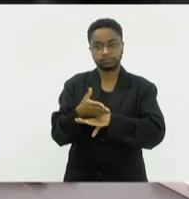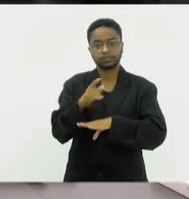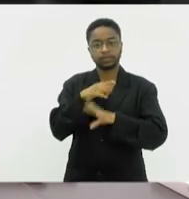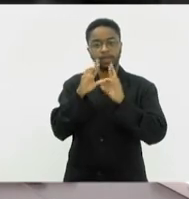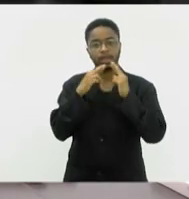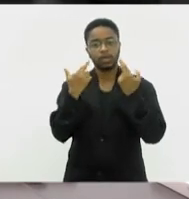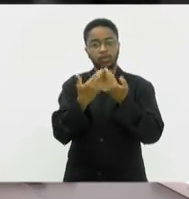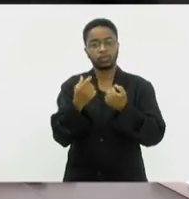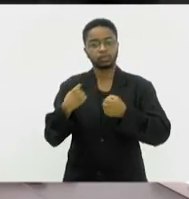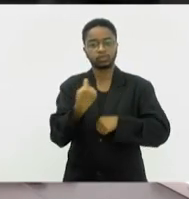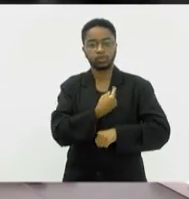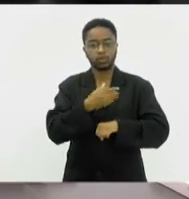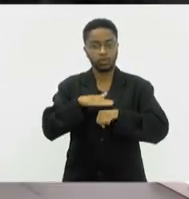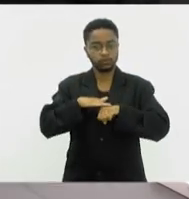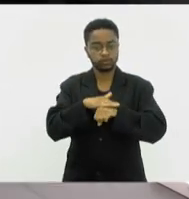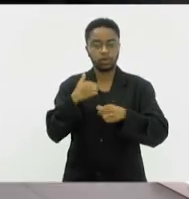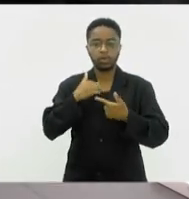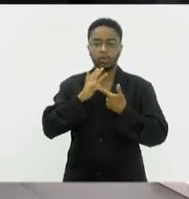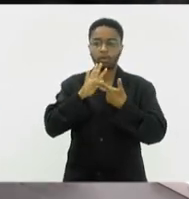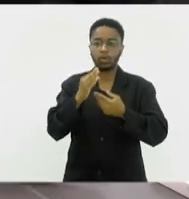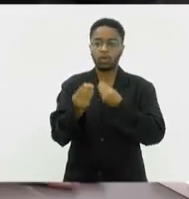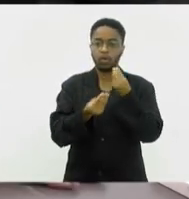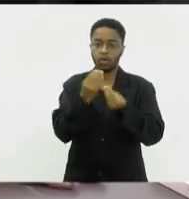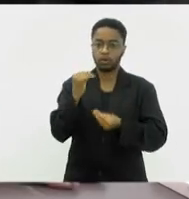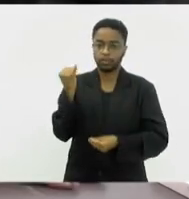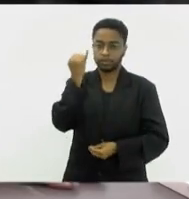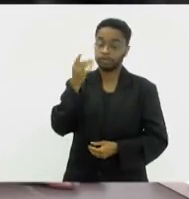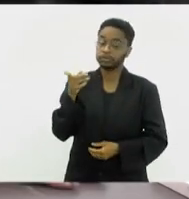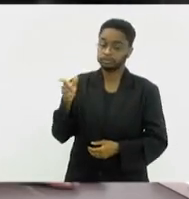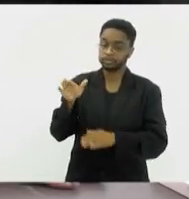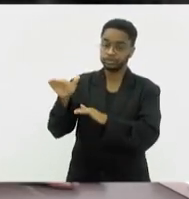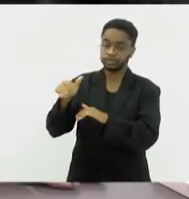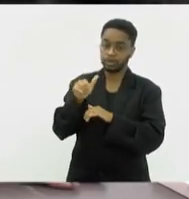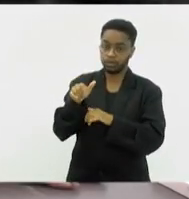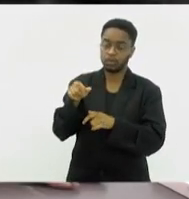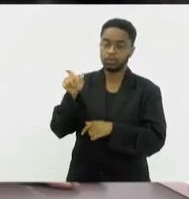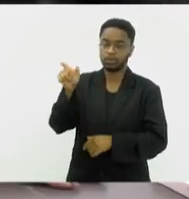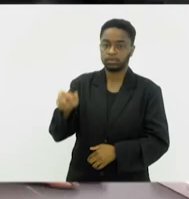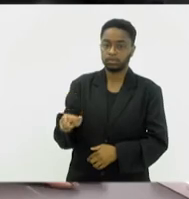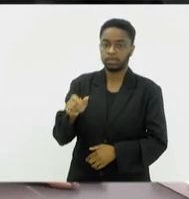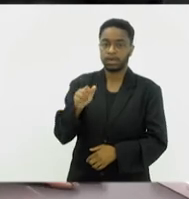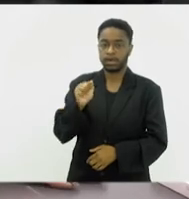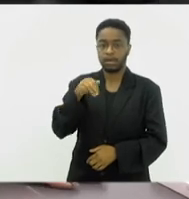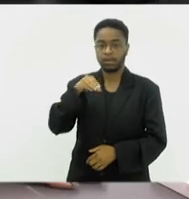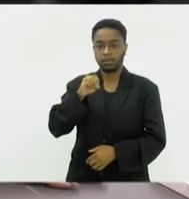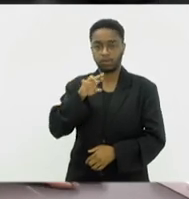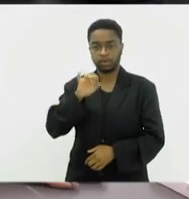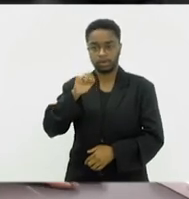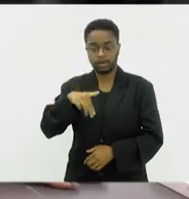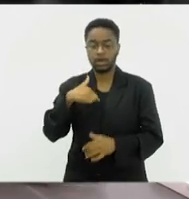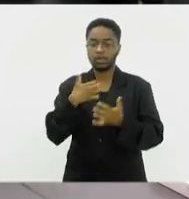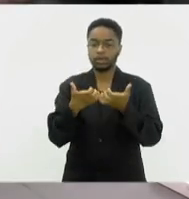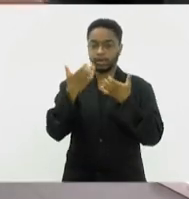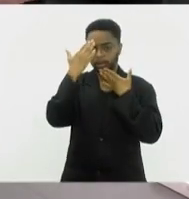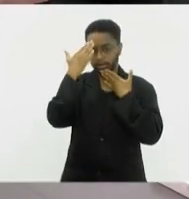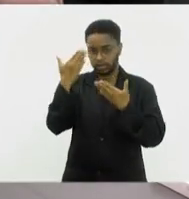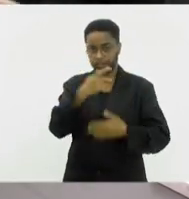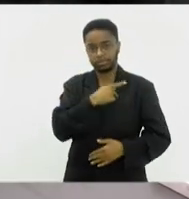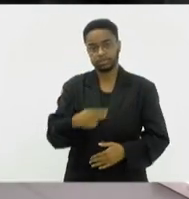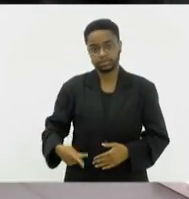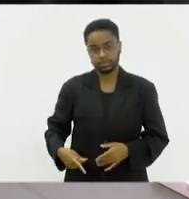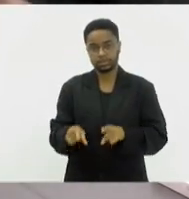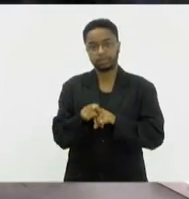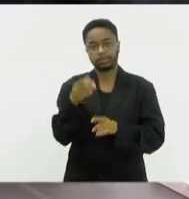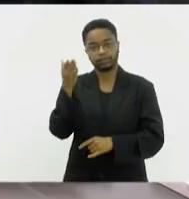reunião, conversamos, e eu falei da importância, ele logo acionou Vossa Excelência. Então, eu quero aqui agradecer muito. Obrigado. O nosso presidente e a Vossa